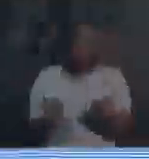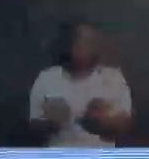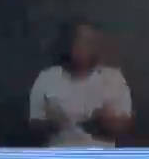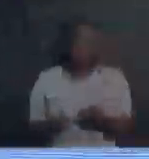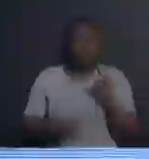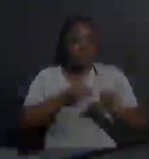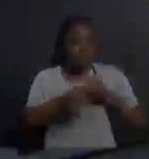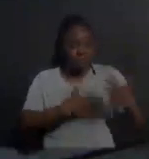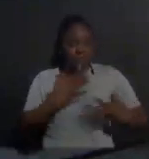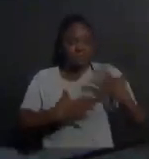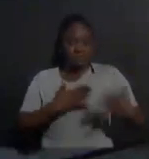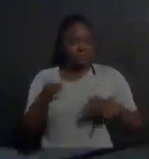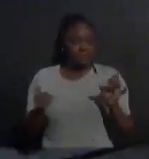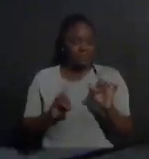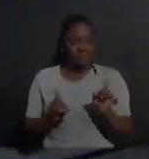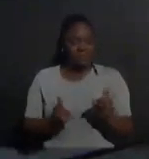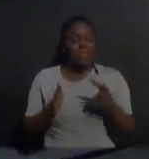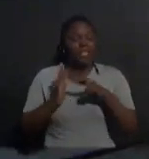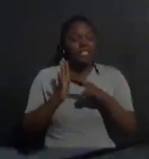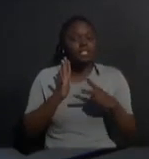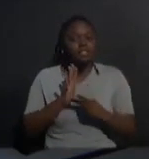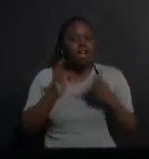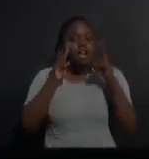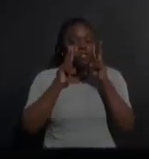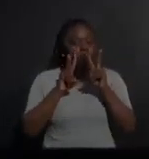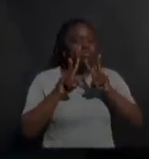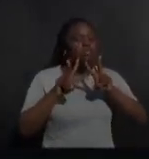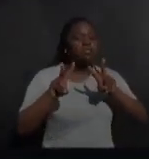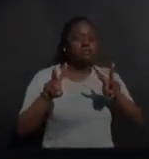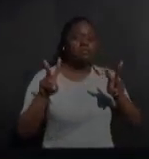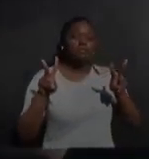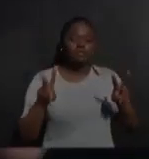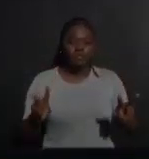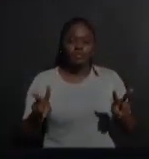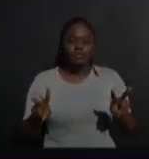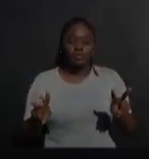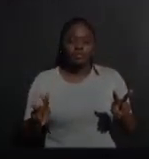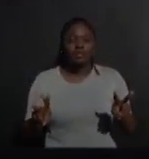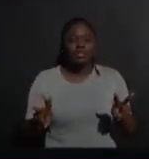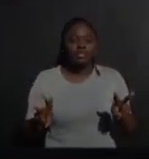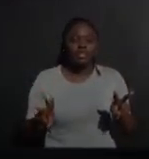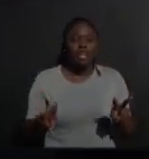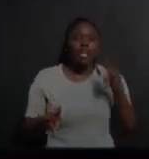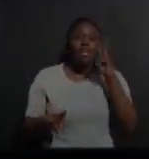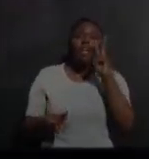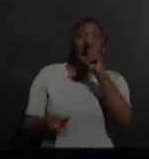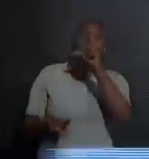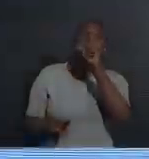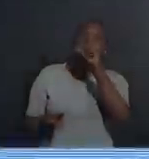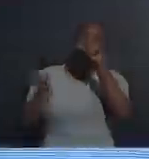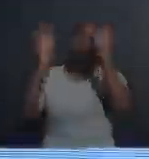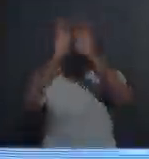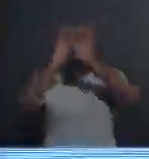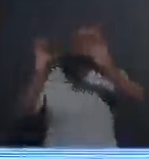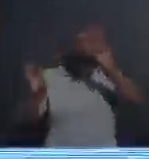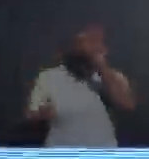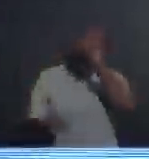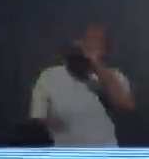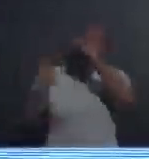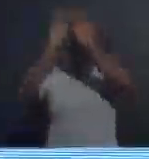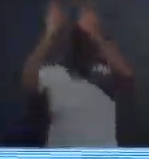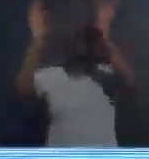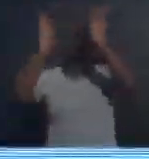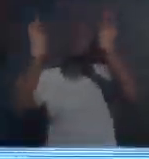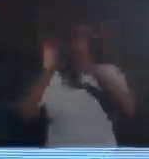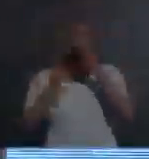não. Avivamento é você ver com a ótica de Deus. É você curtir um passarinho voar. É você ver o formato da nuvem no céu e